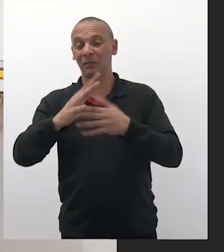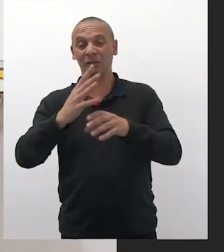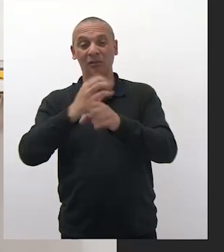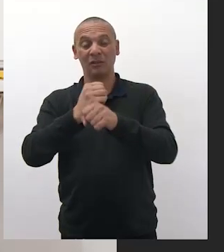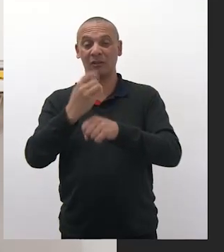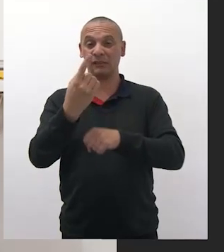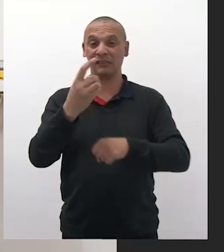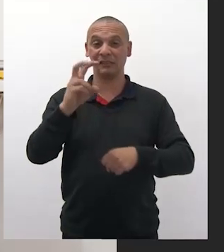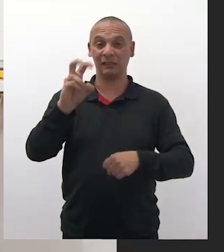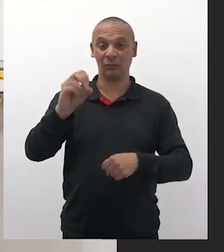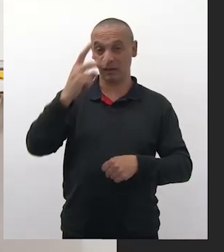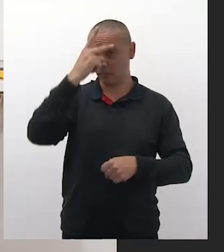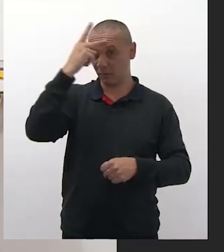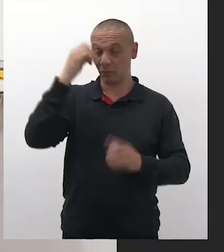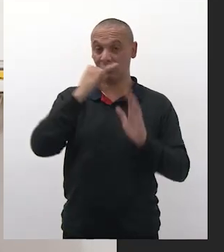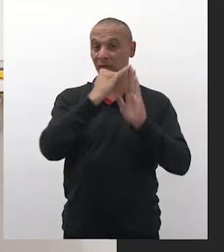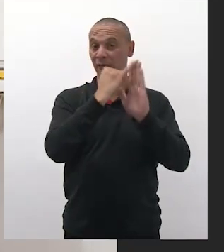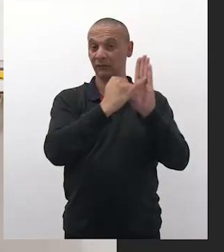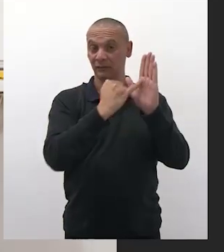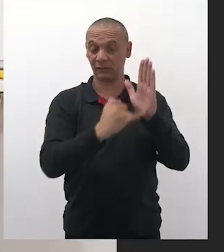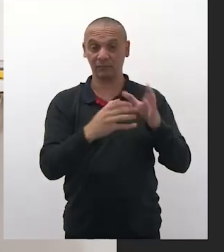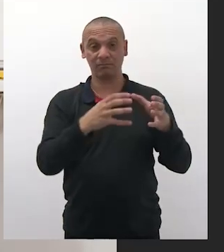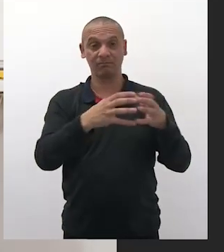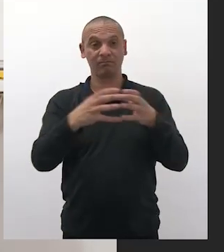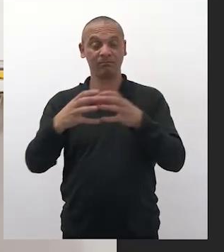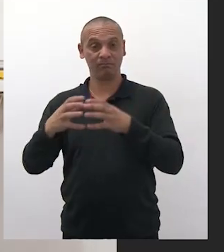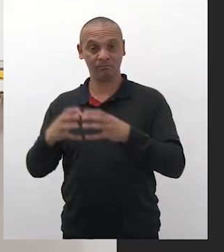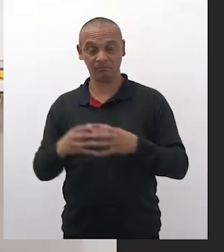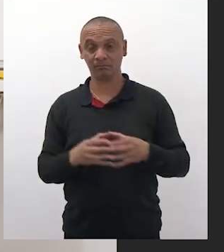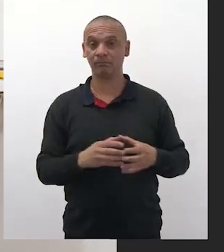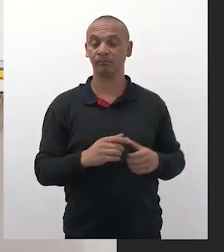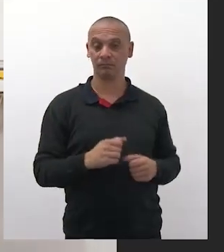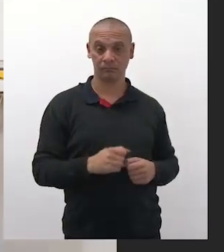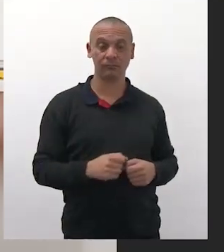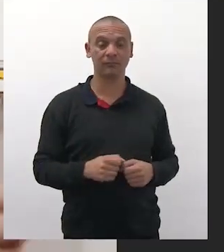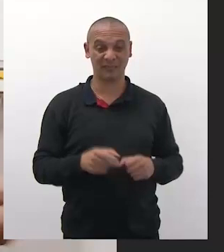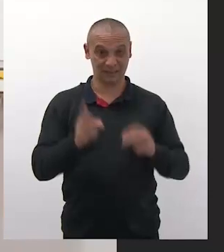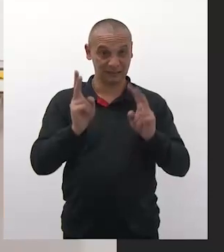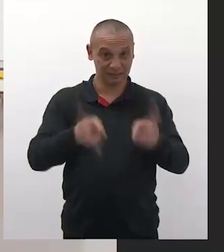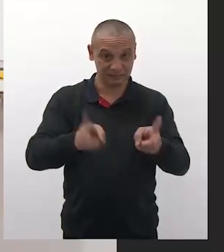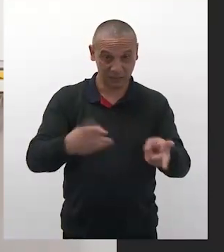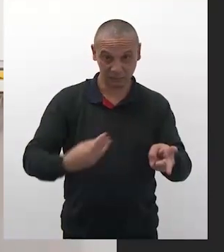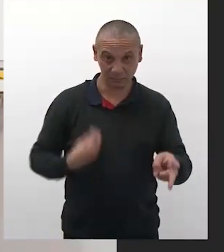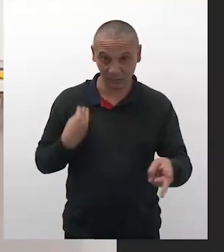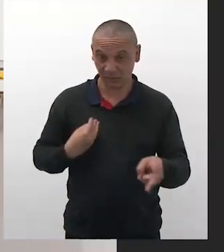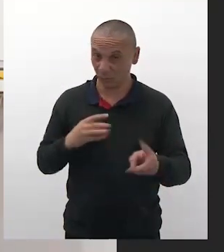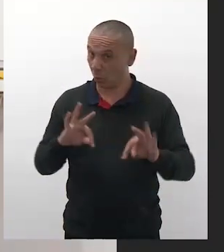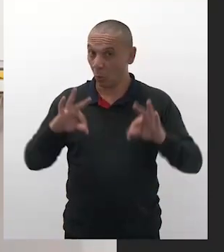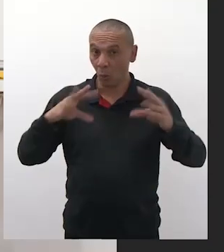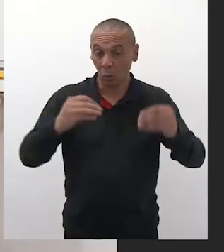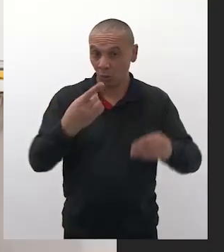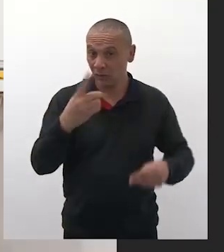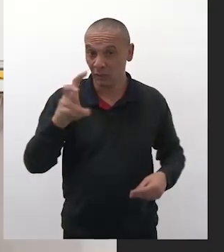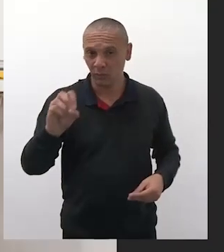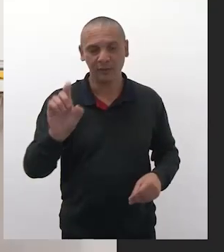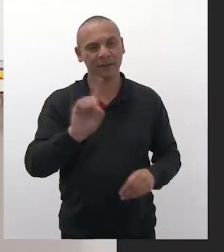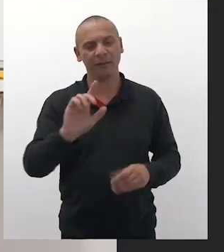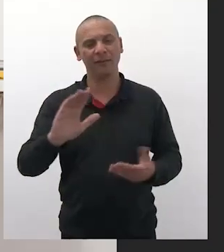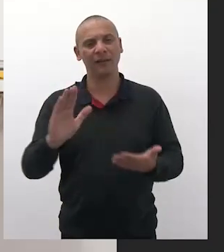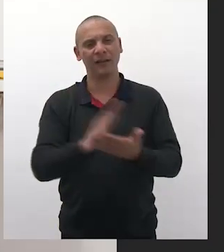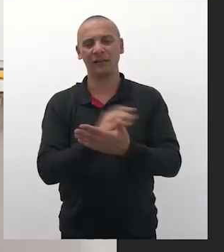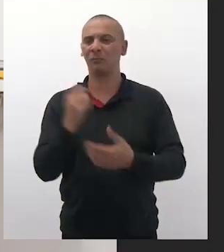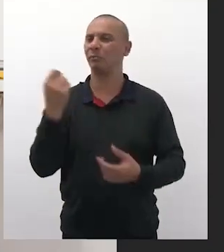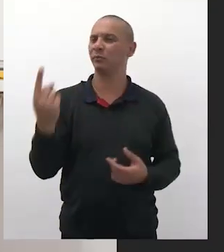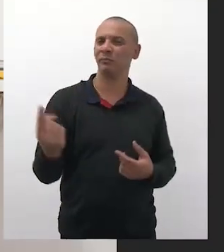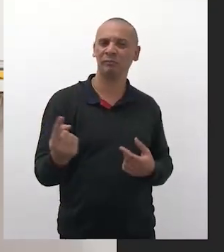150 inscritos no clube. Né? Não é sempre que todos participam, porque às vezes um mês sim, um